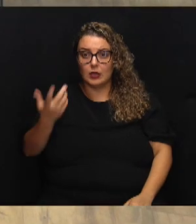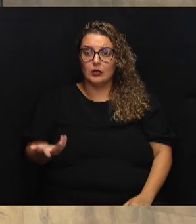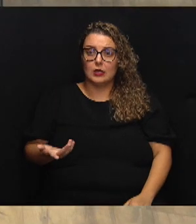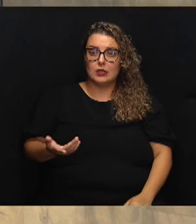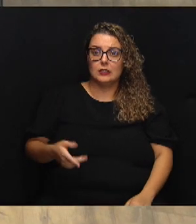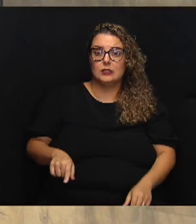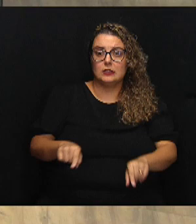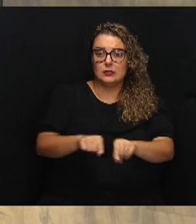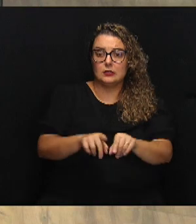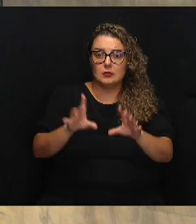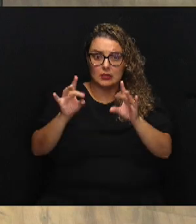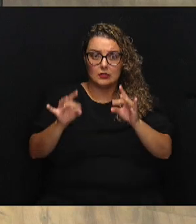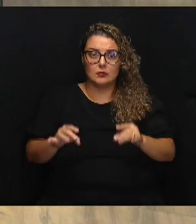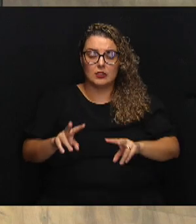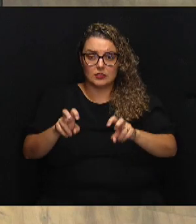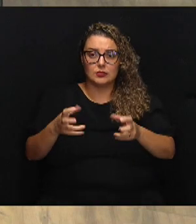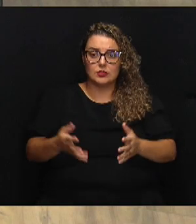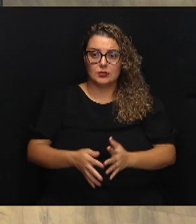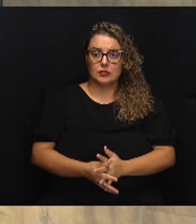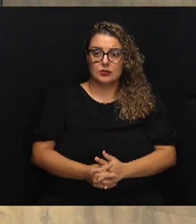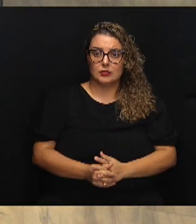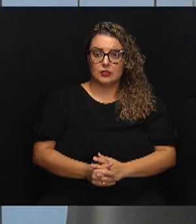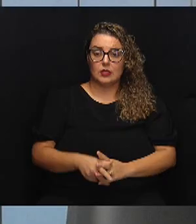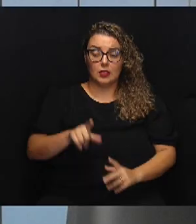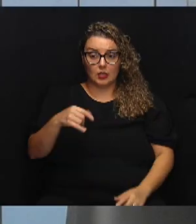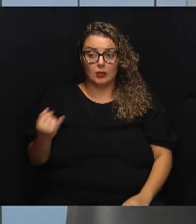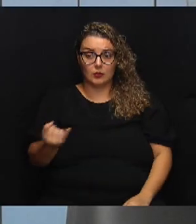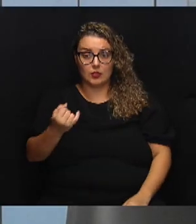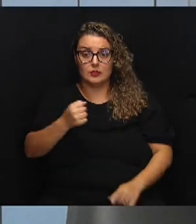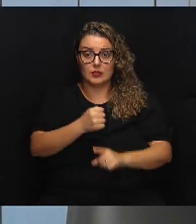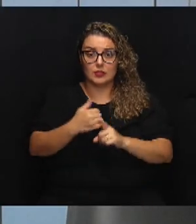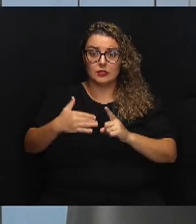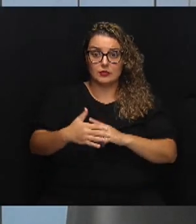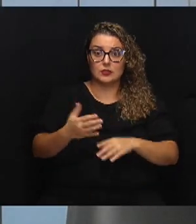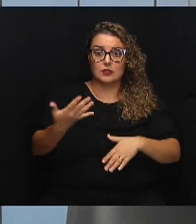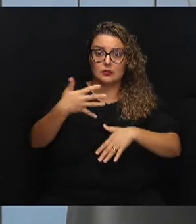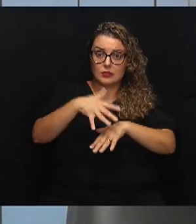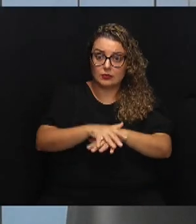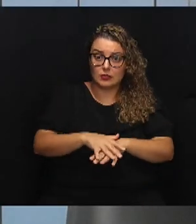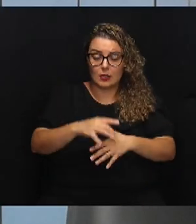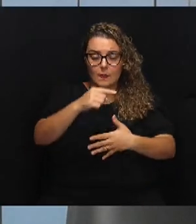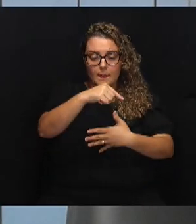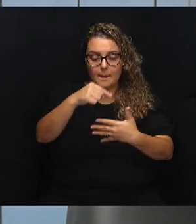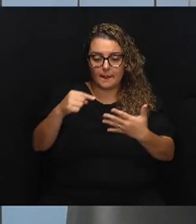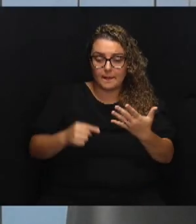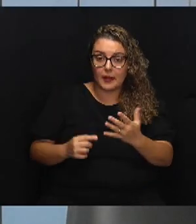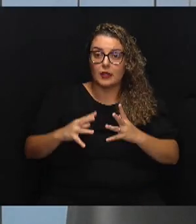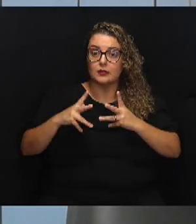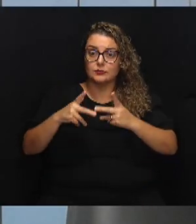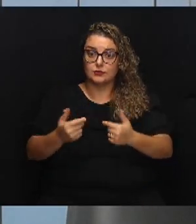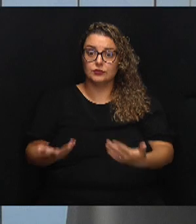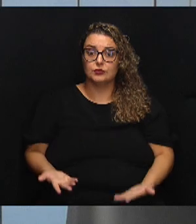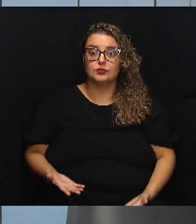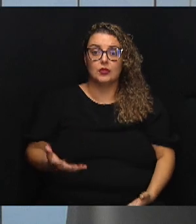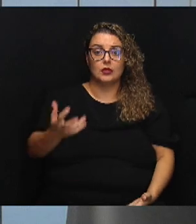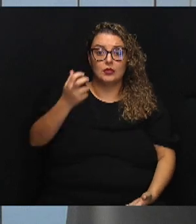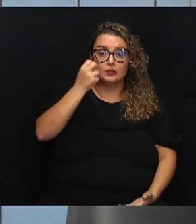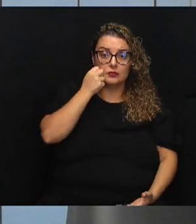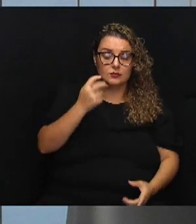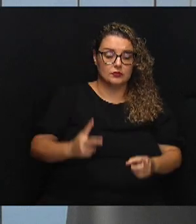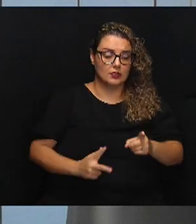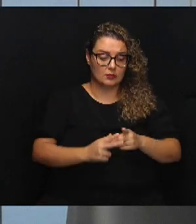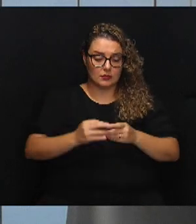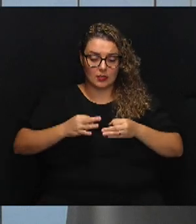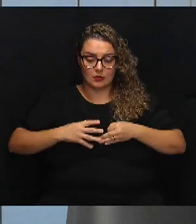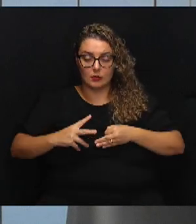entrar nesse assunto. Mas, assim, é importante que a sociedade esteja inserida em todos esses aspectos, né? Adoção,